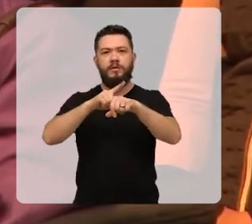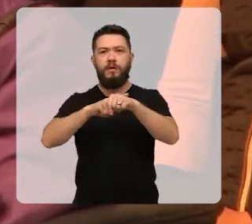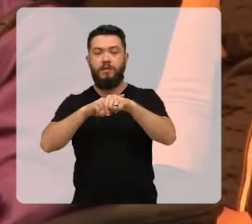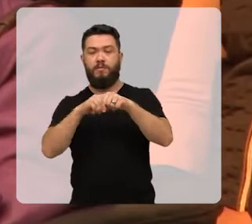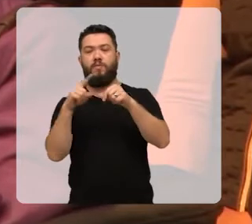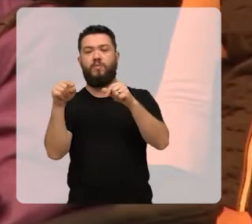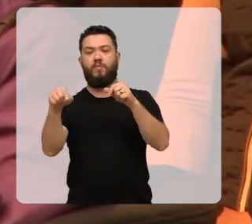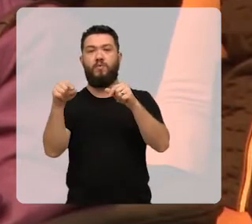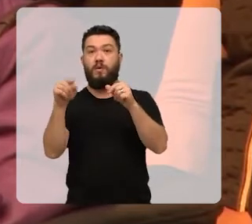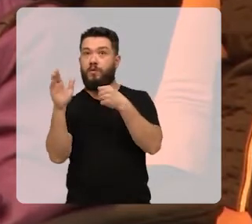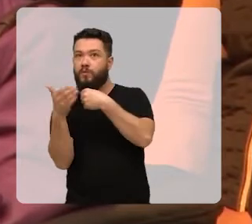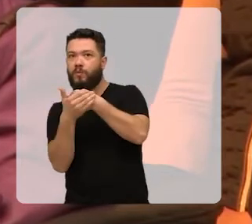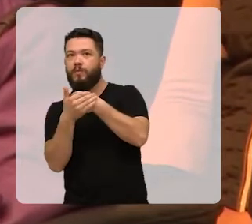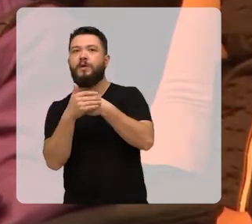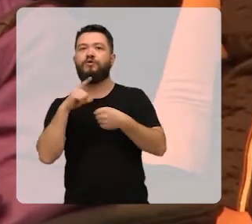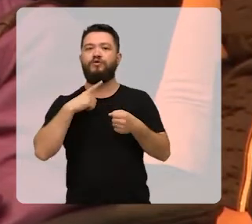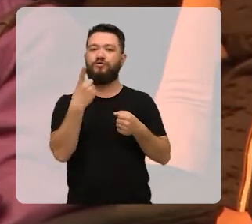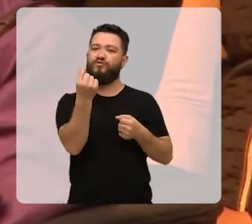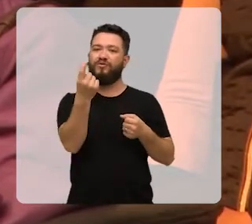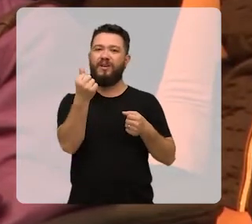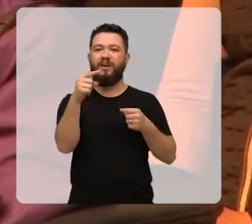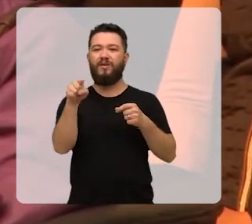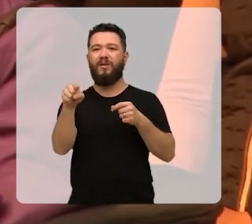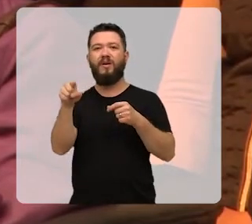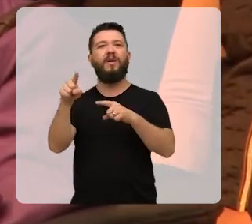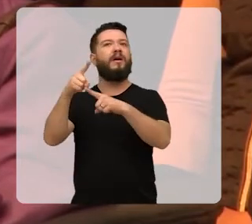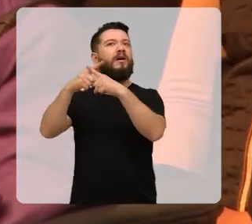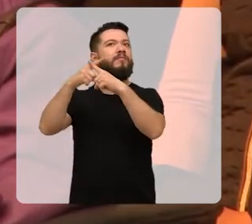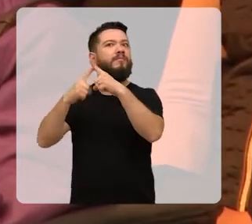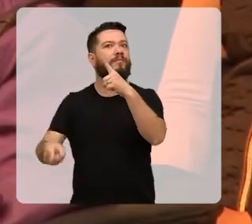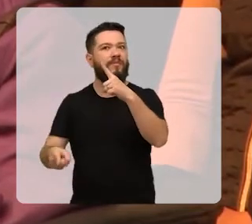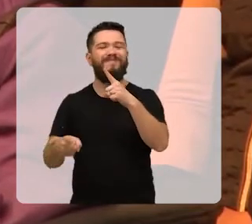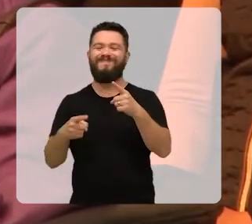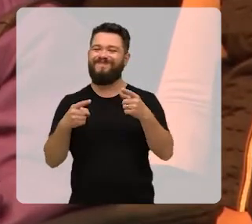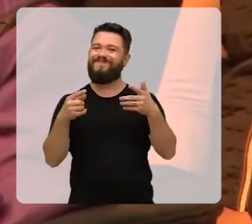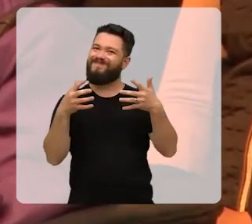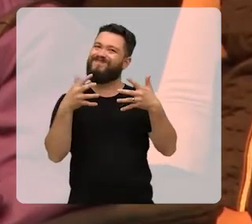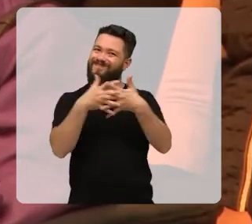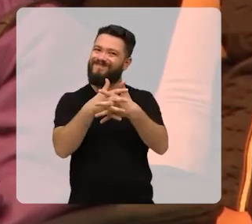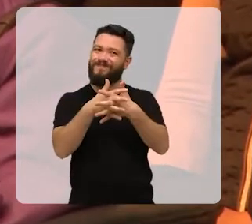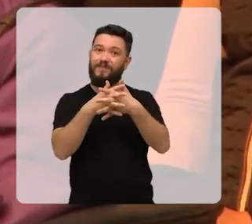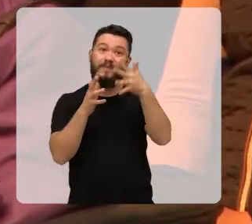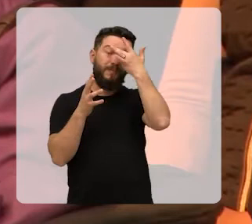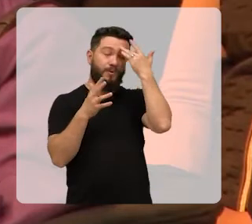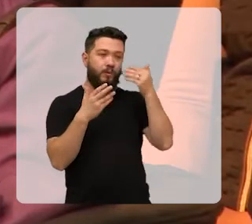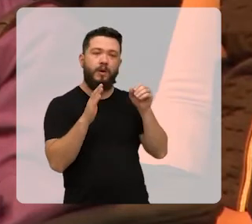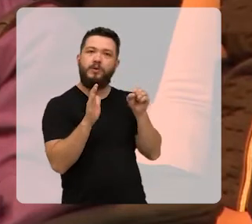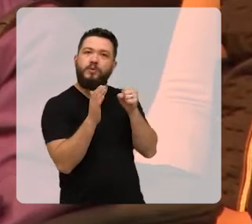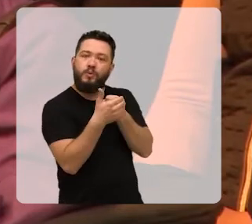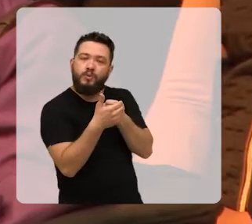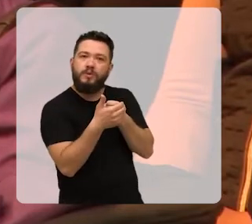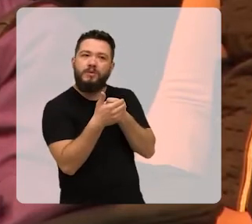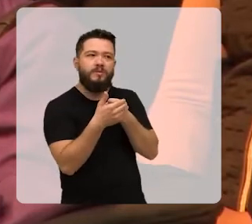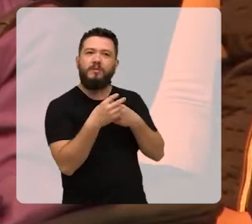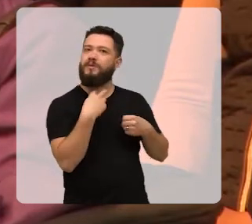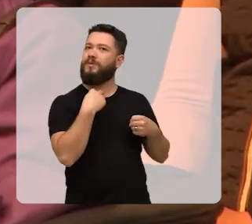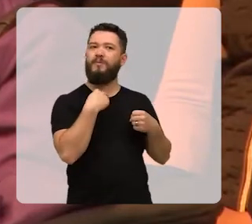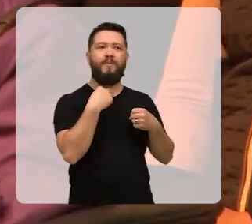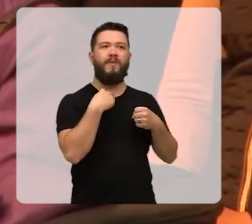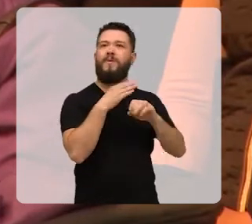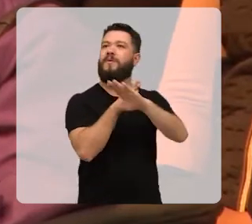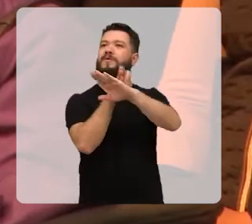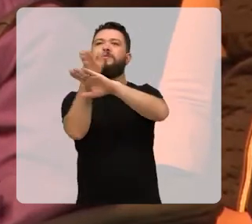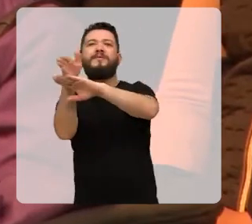canceladas, uma situação complicada para quem se escondeu porque não poderia ir ao banco.